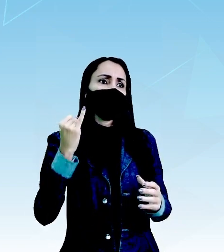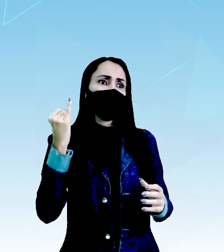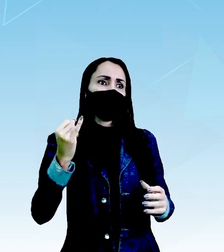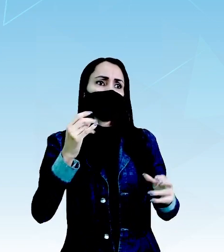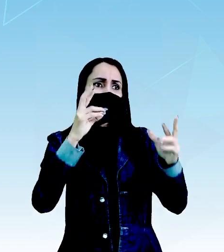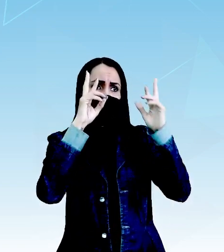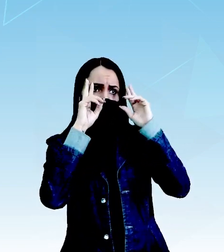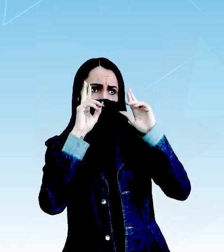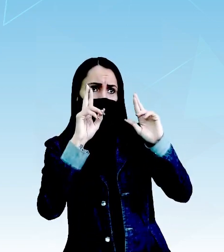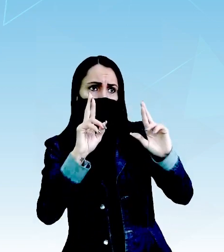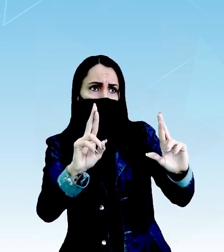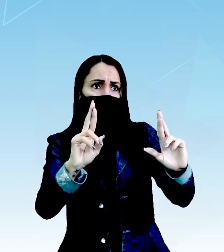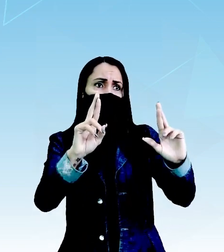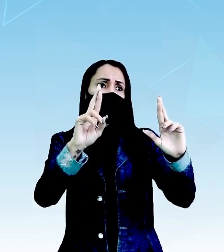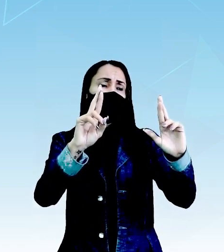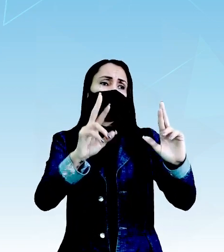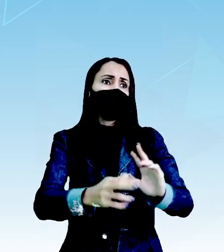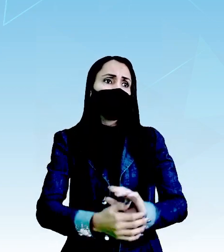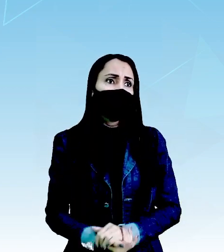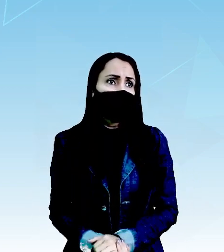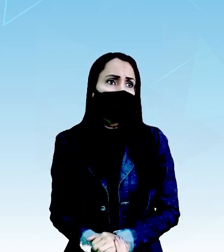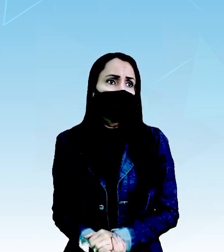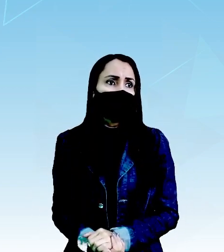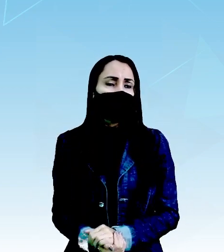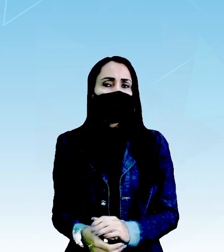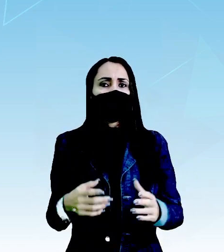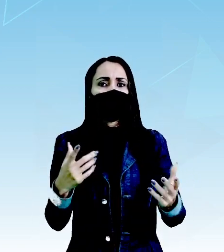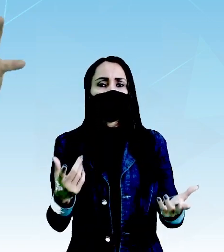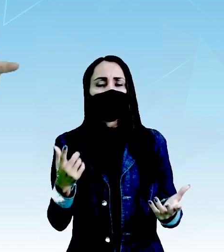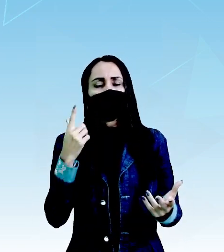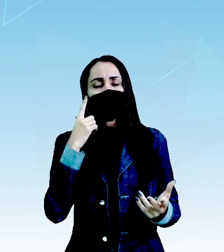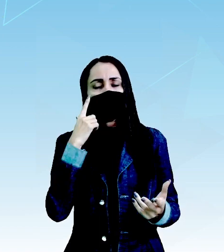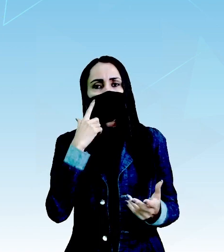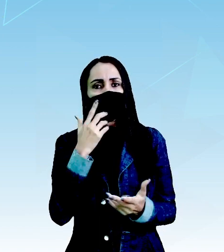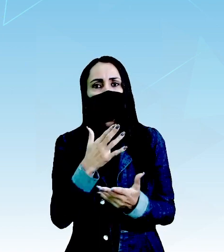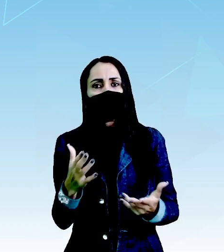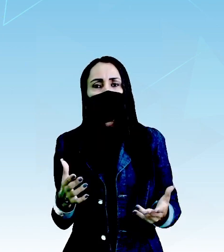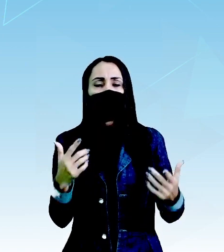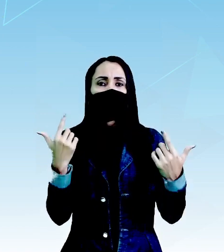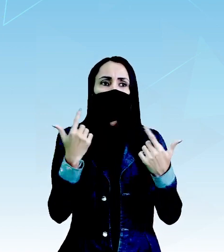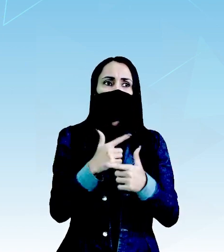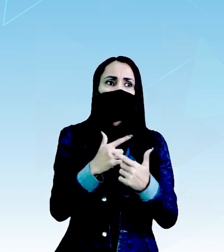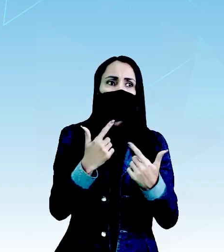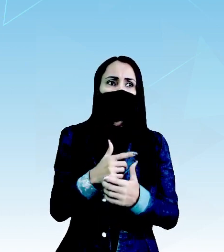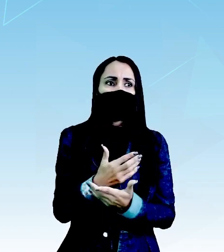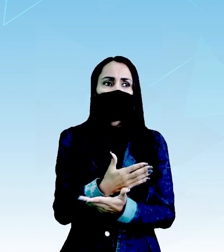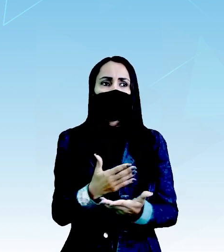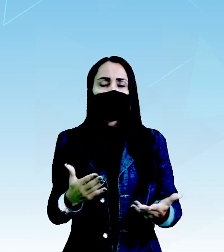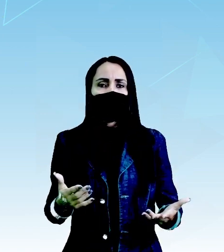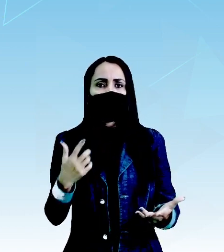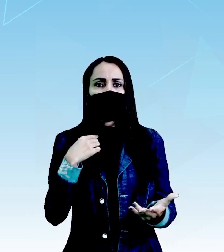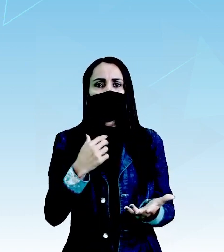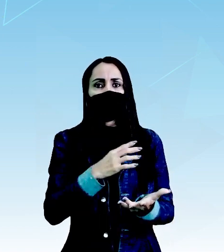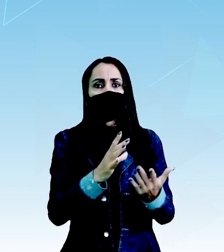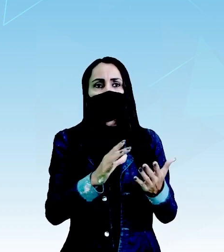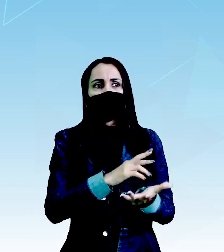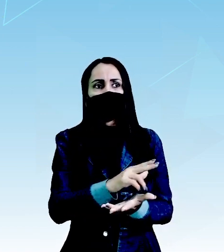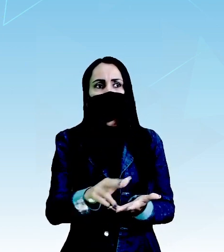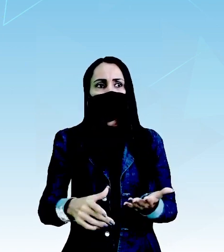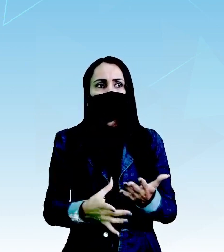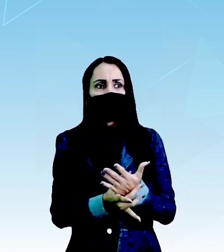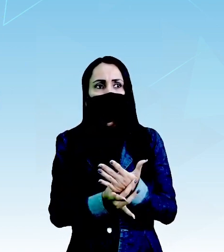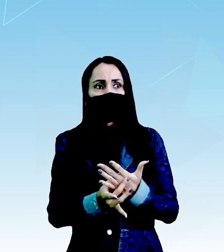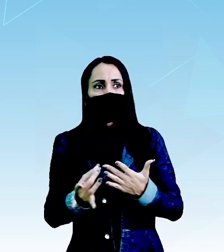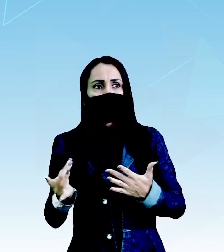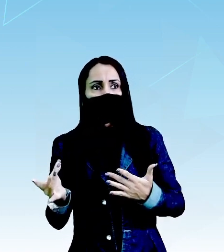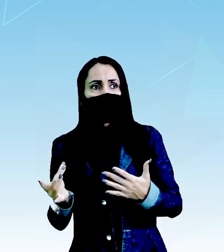respeitoso, respeitoso. Então, gravem bem isso: humor, piada, multissemiose. E aqui eu